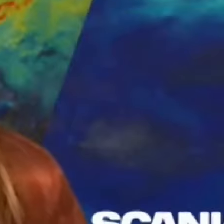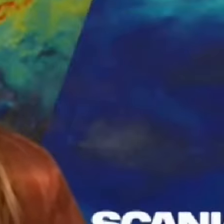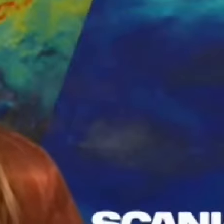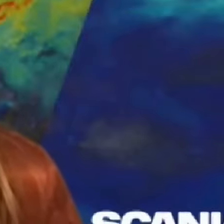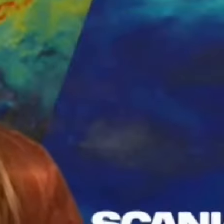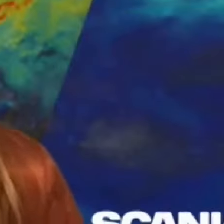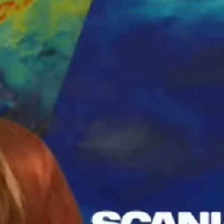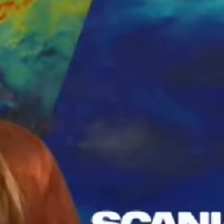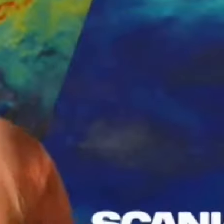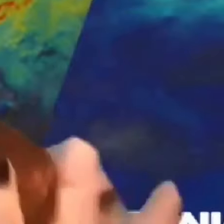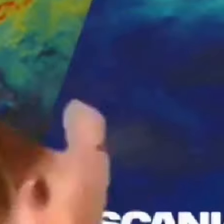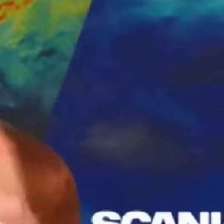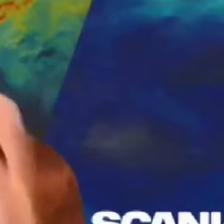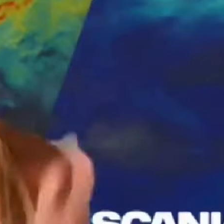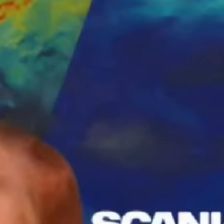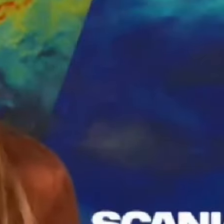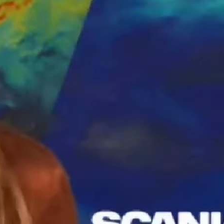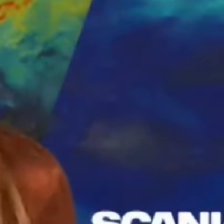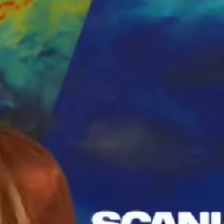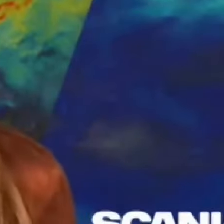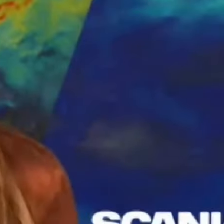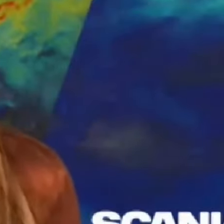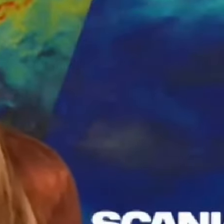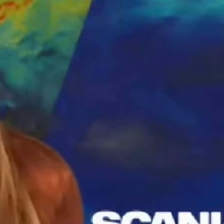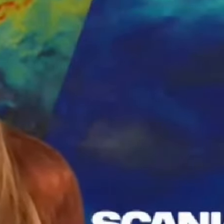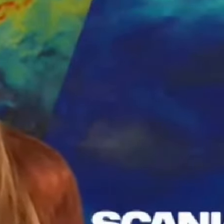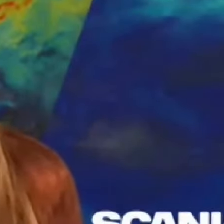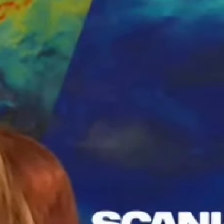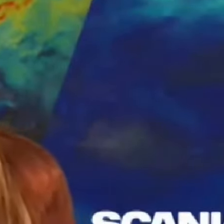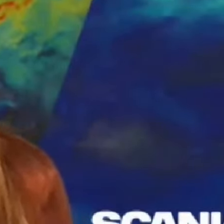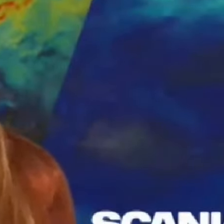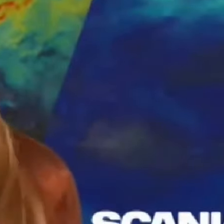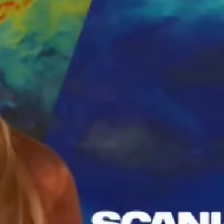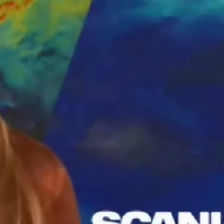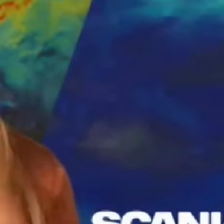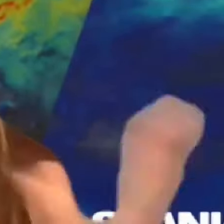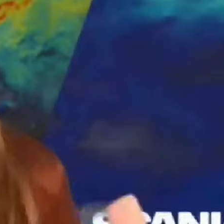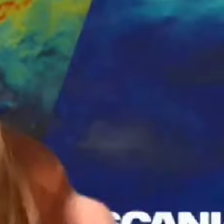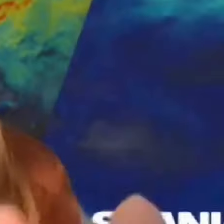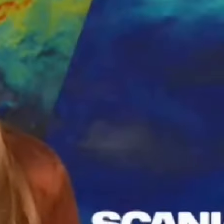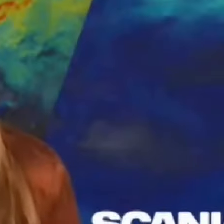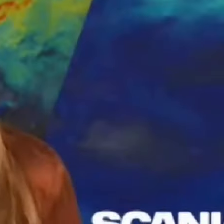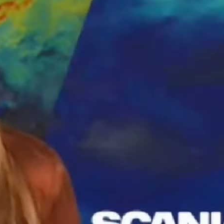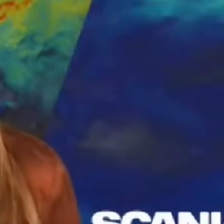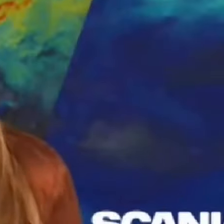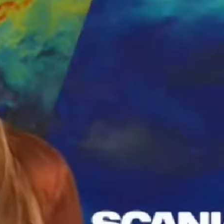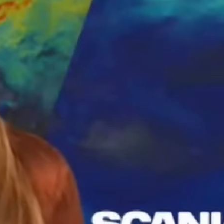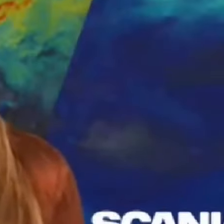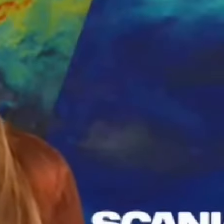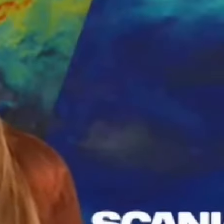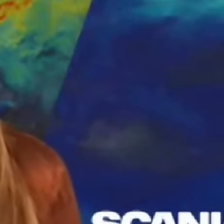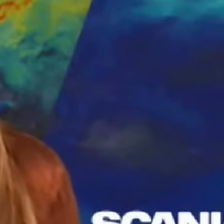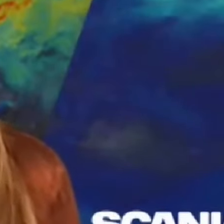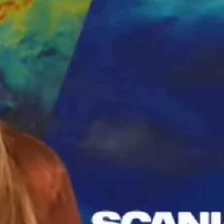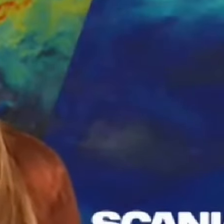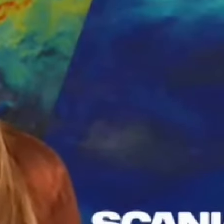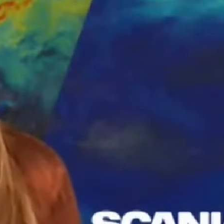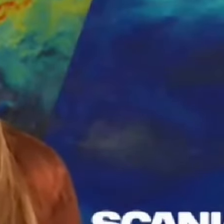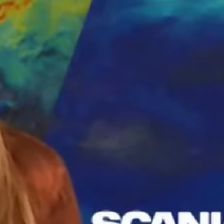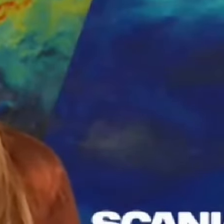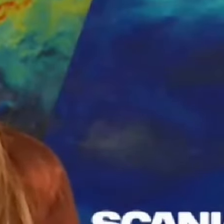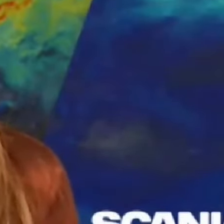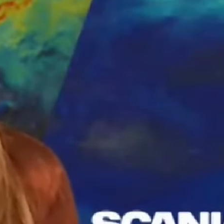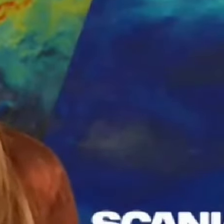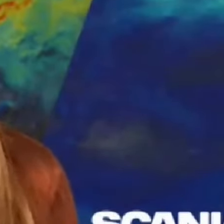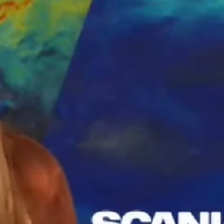sua empresa no meio ambiente e no planeta. Isso é um pouco mais fácil, eu acho, que as pessoas